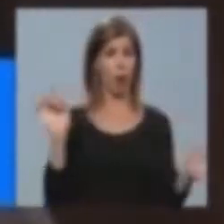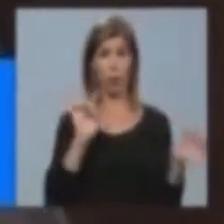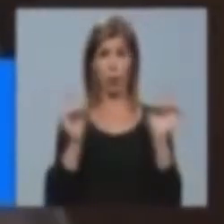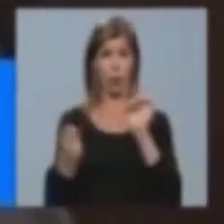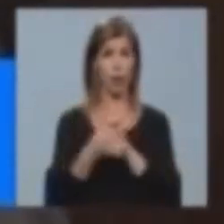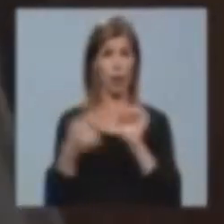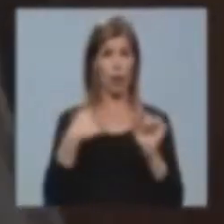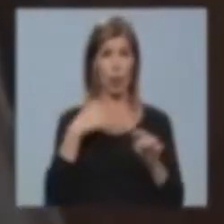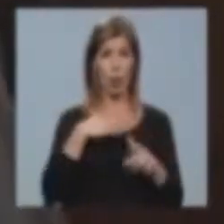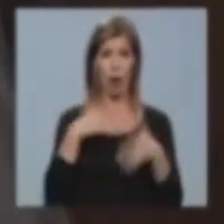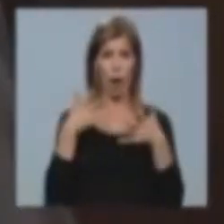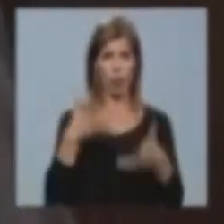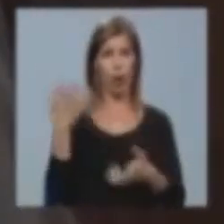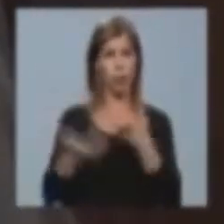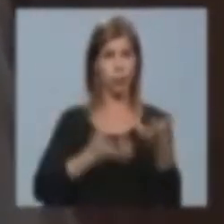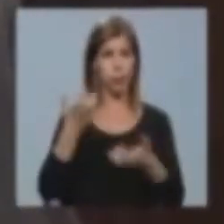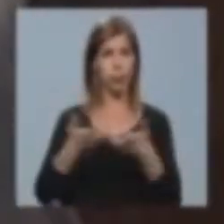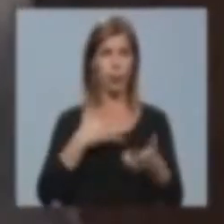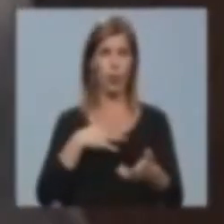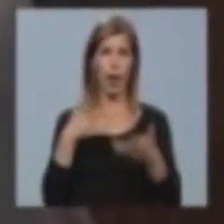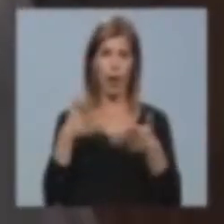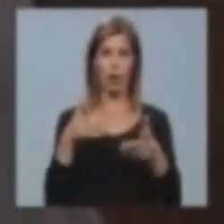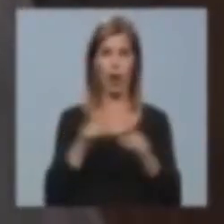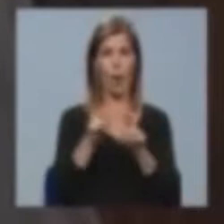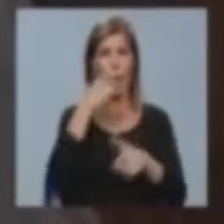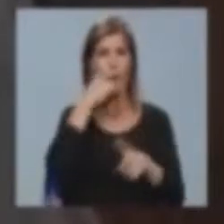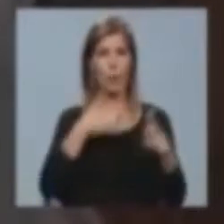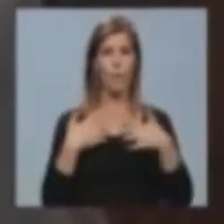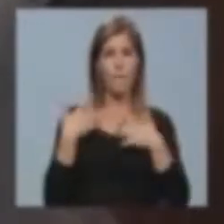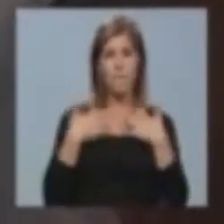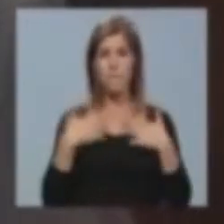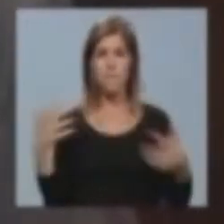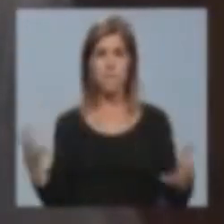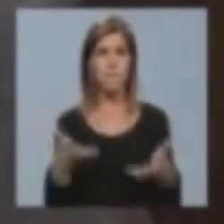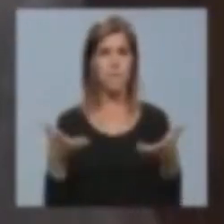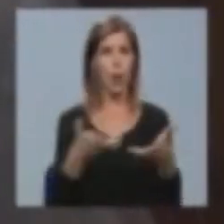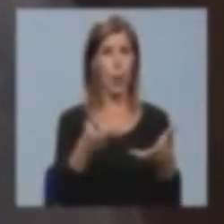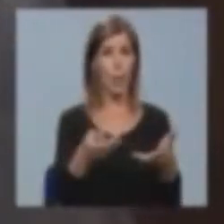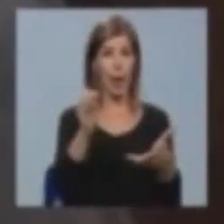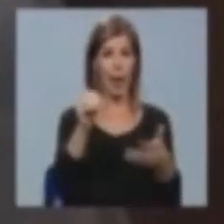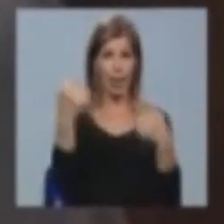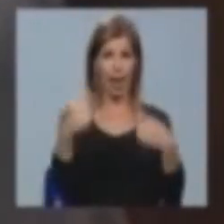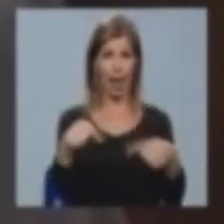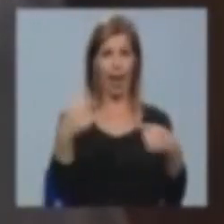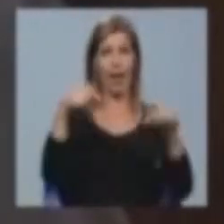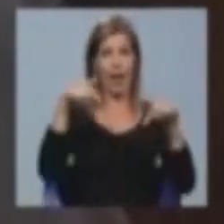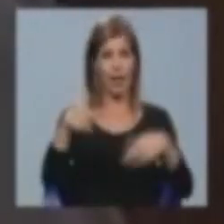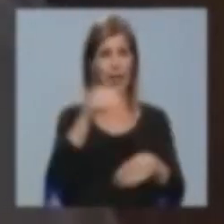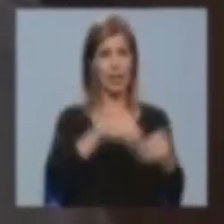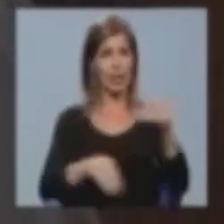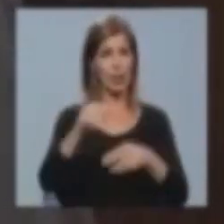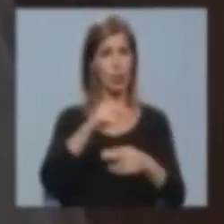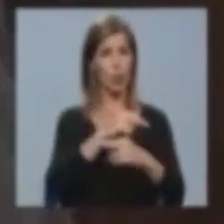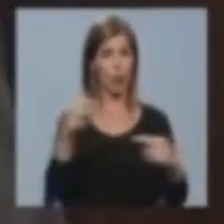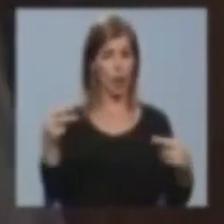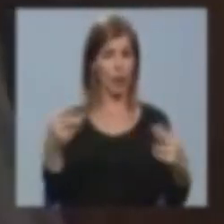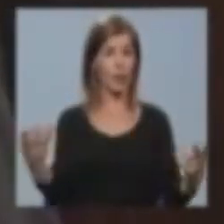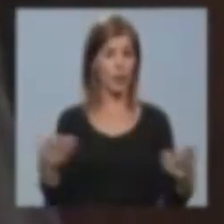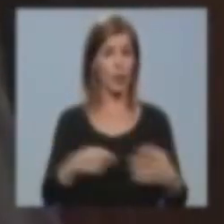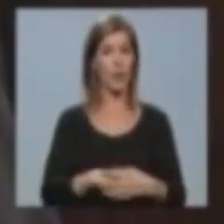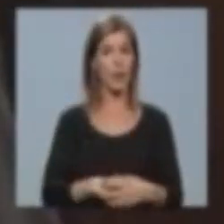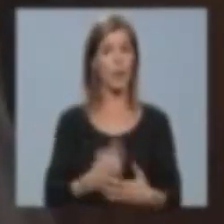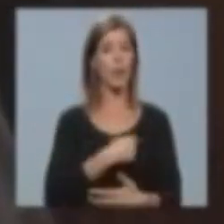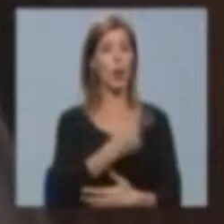ferver, ajudar a fazer ferver o entusiasmo e o ânimo que o Partido Socialista tem nestas eleições autárquicas.